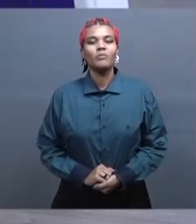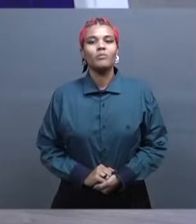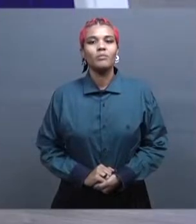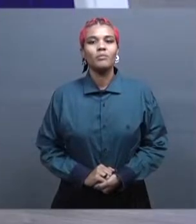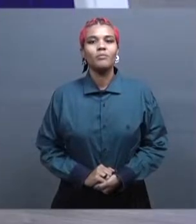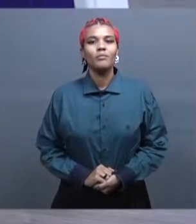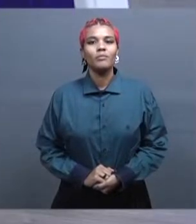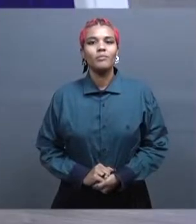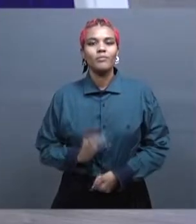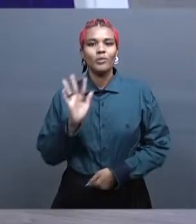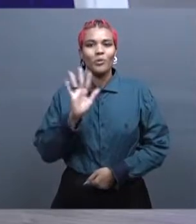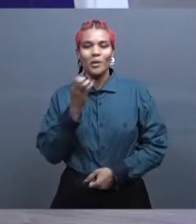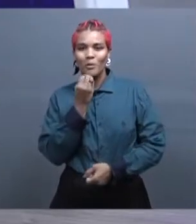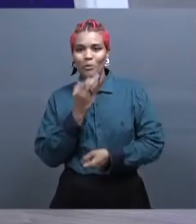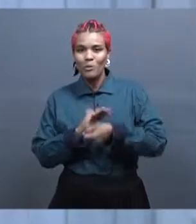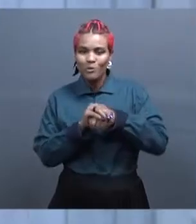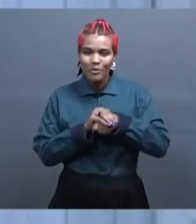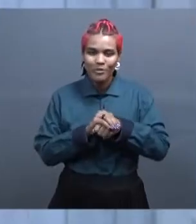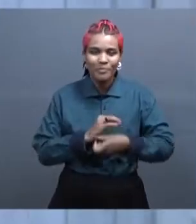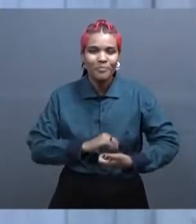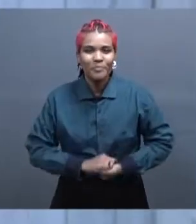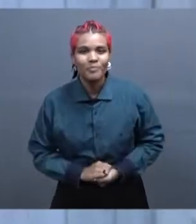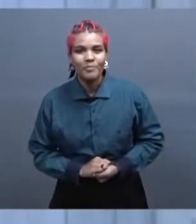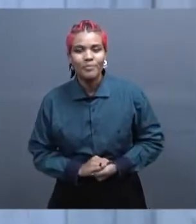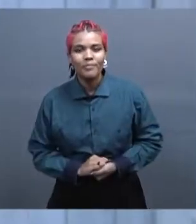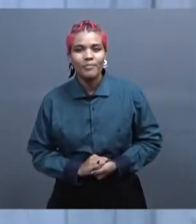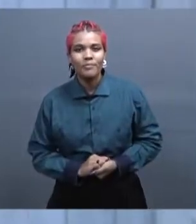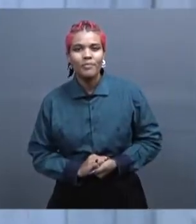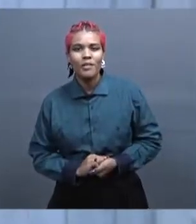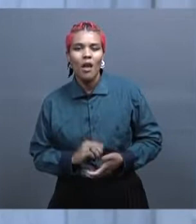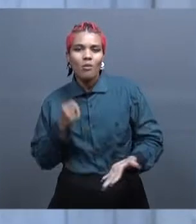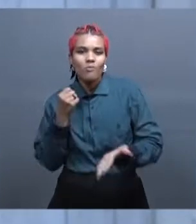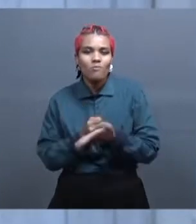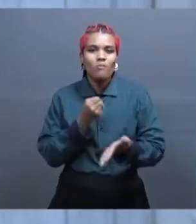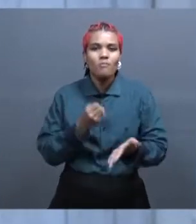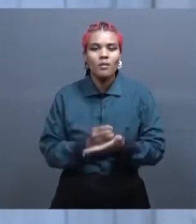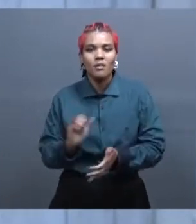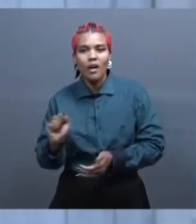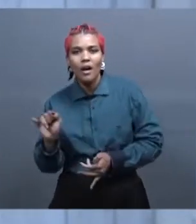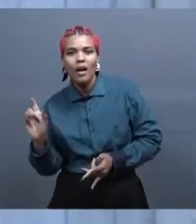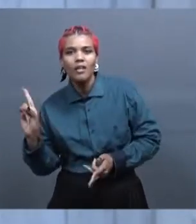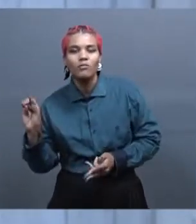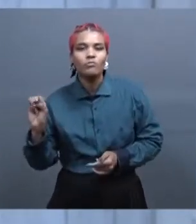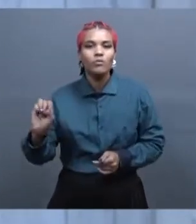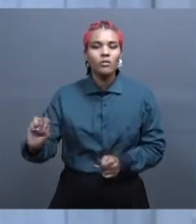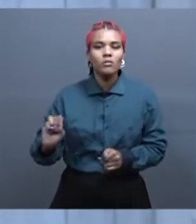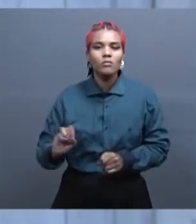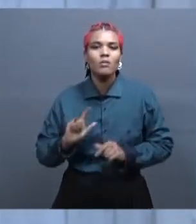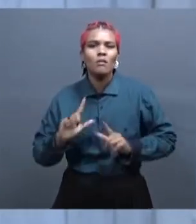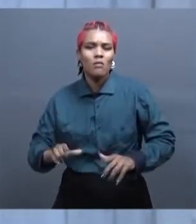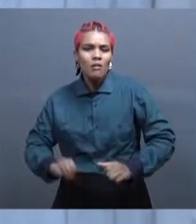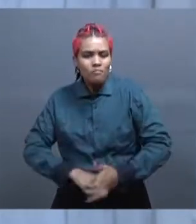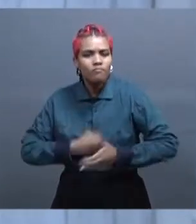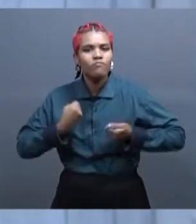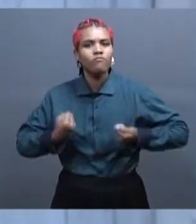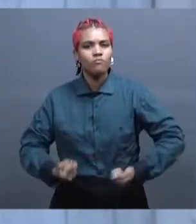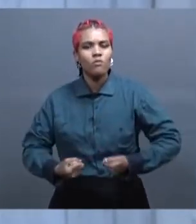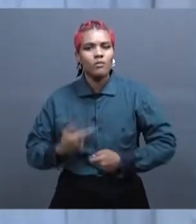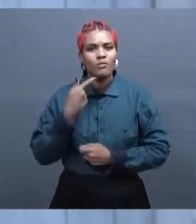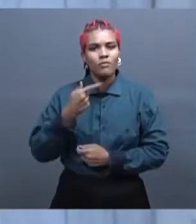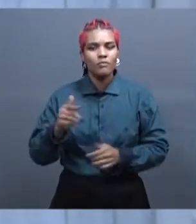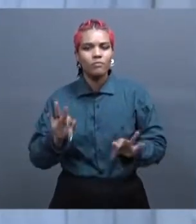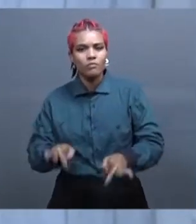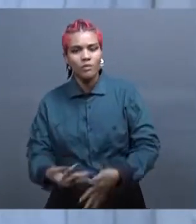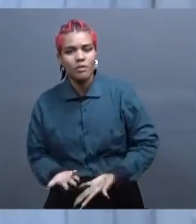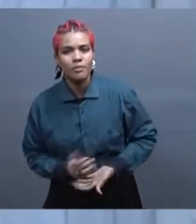olá boa noite ações de combate à aids grande destaque neste fim de semana onde fiz